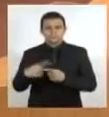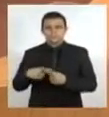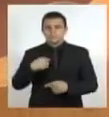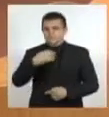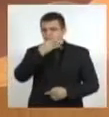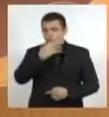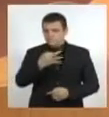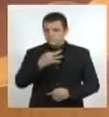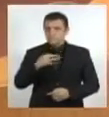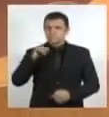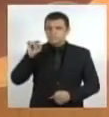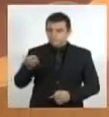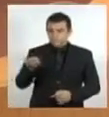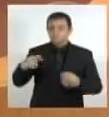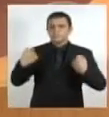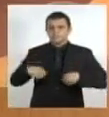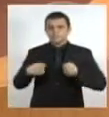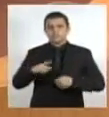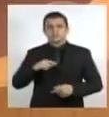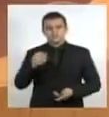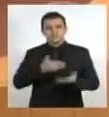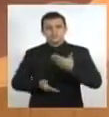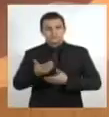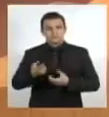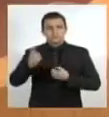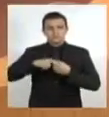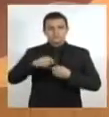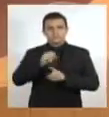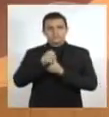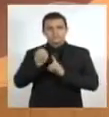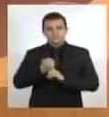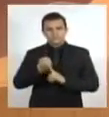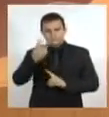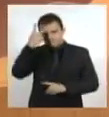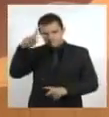sim poderá haver uma ressocialização mais digna para aqueles condenados. Muito obrigado, senhor presidente.